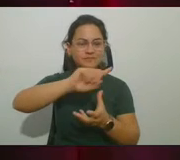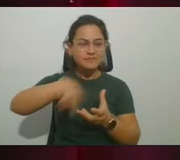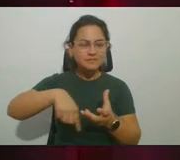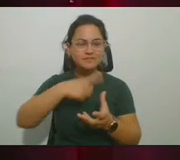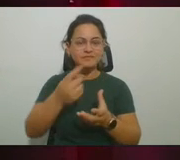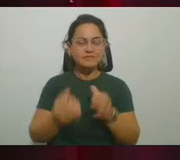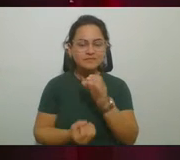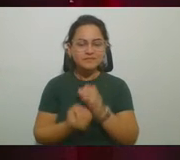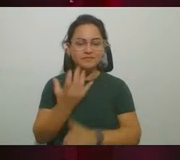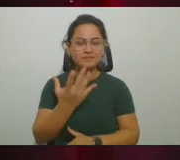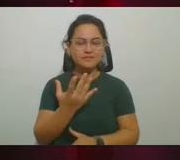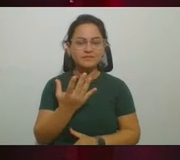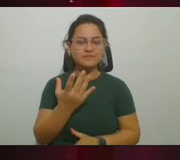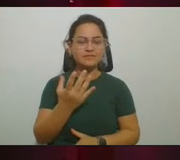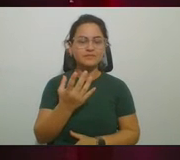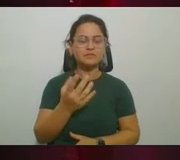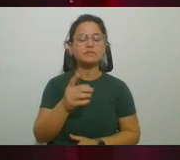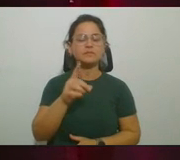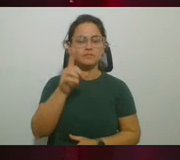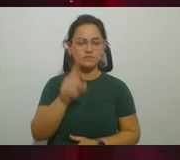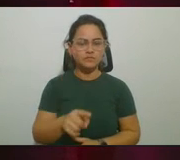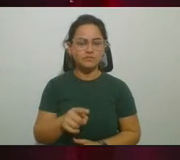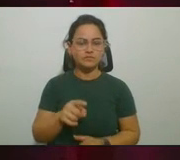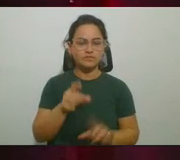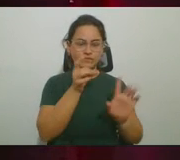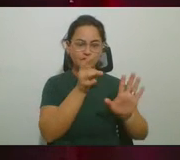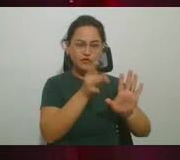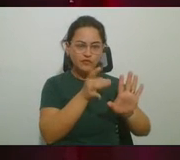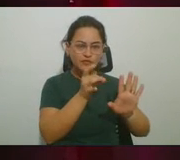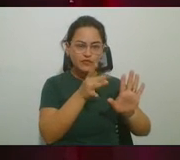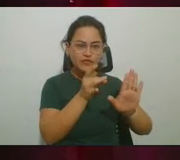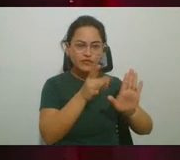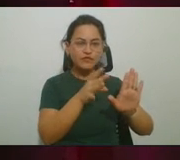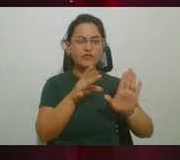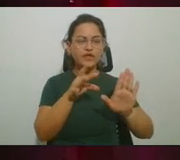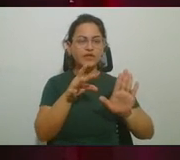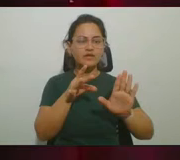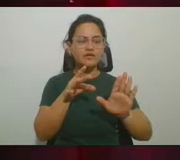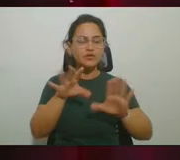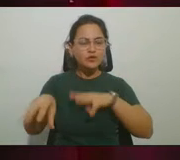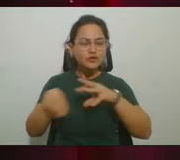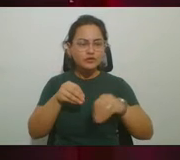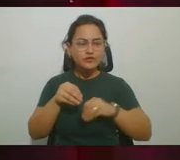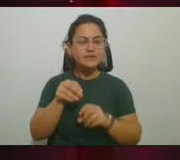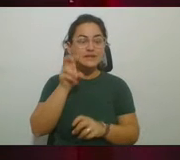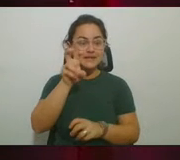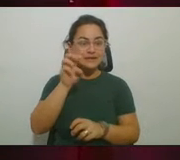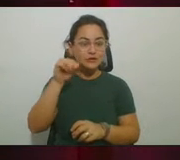Objeto Múltiplo, Vidros de Coletas de Terras, 5mm,